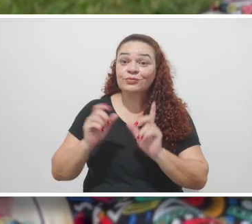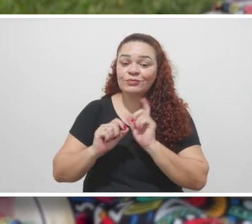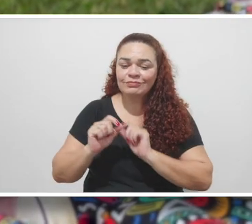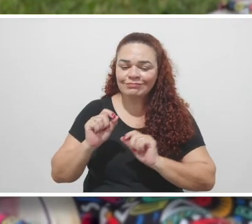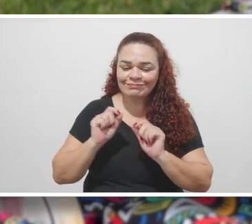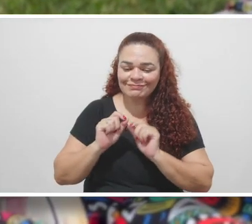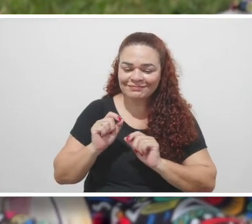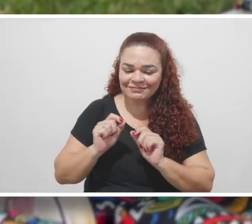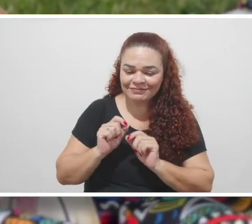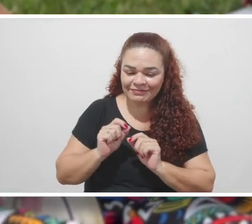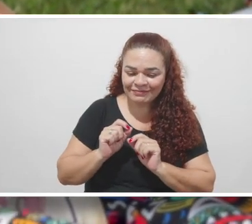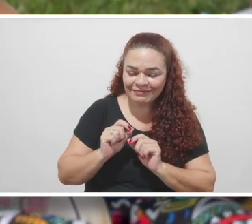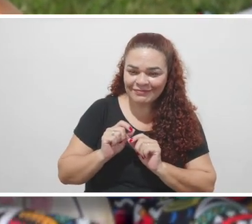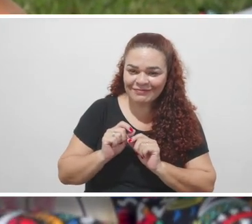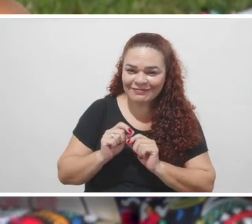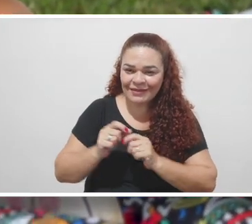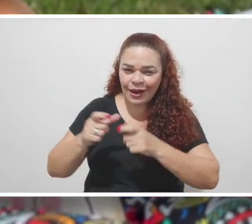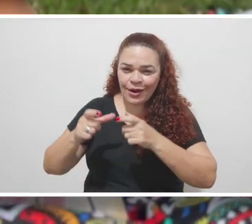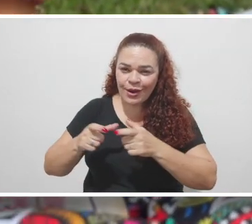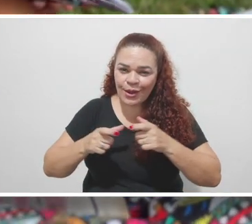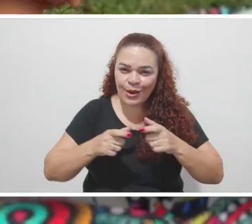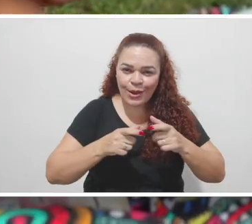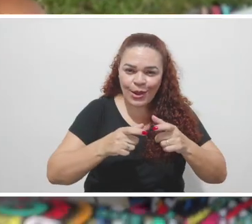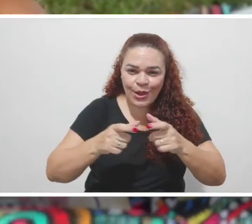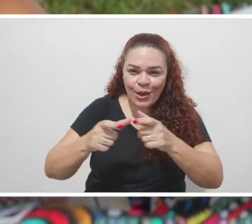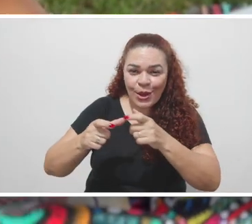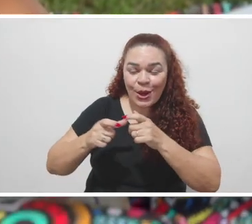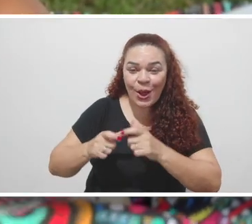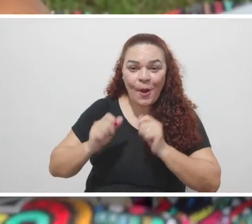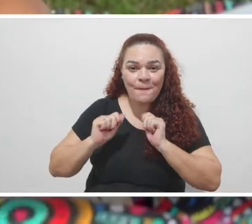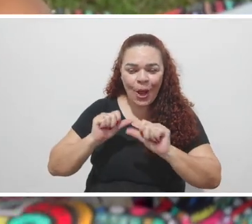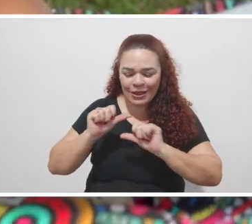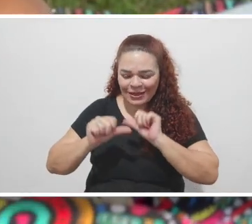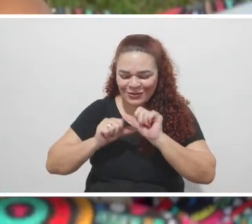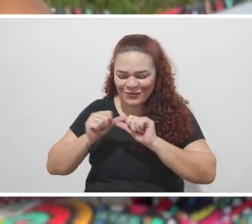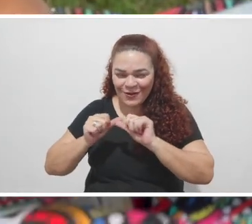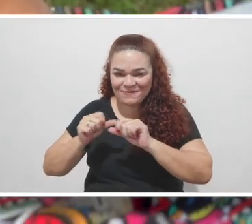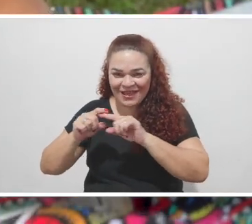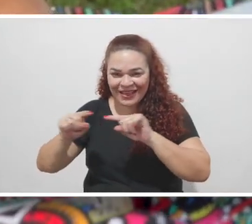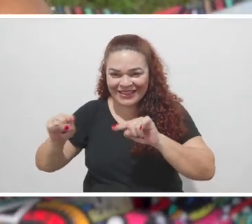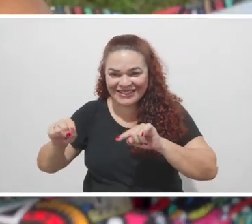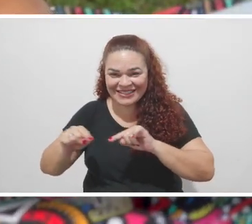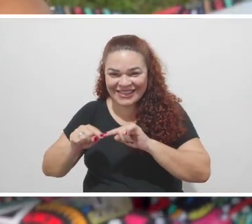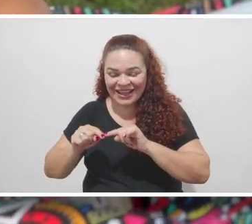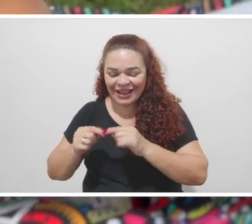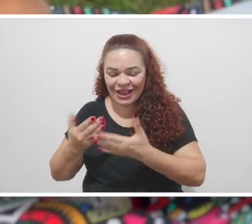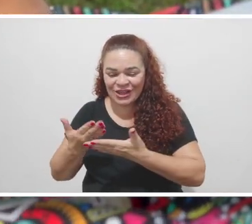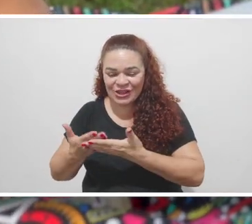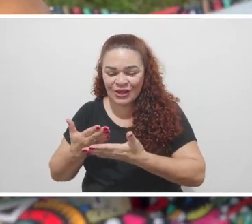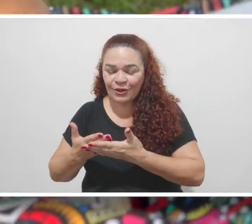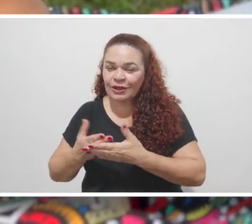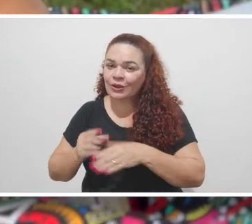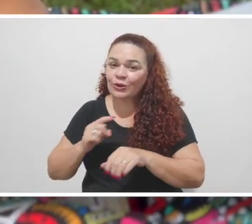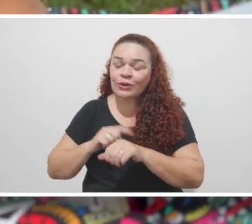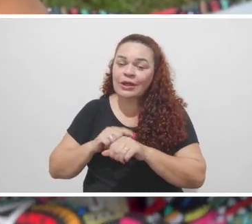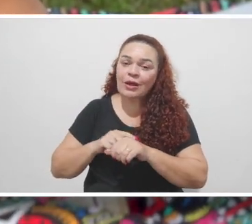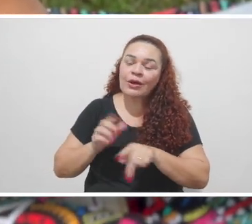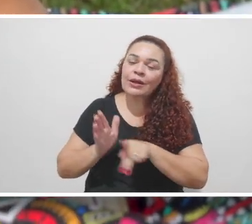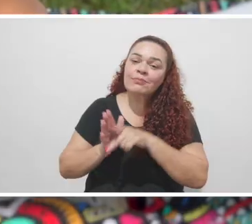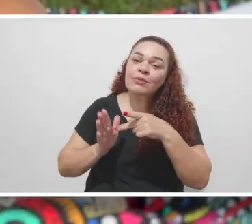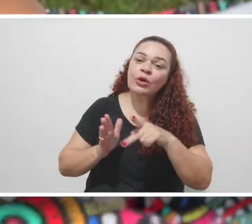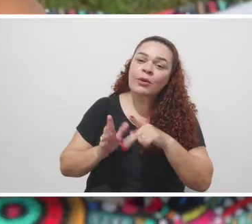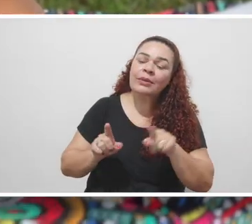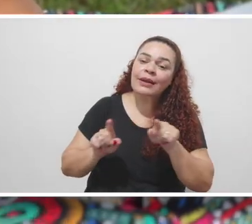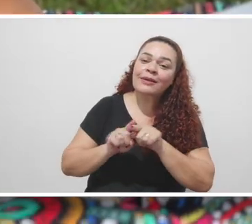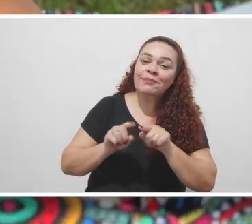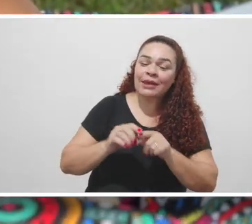Nesse programa, as crianças nos mostram que todo lugar pode ser uma sala de aula e que toda hora é hora de aprender.